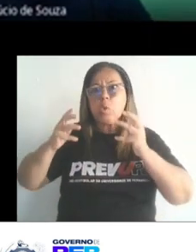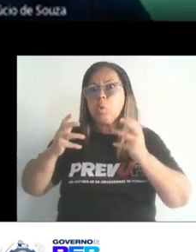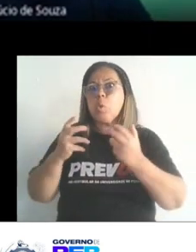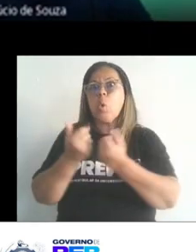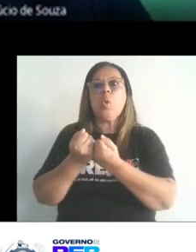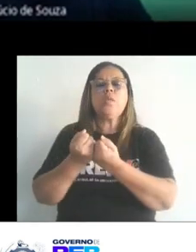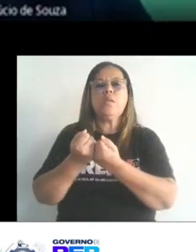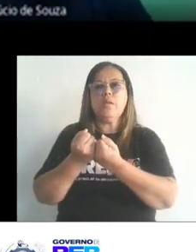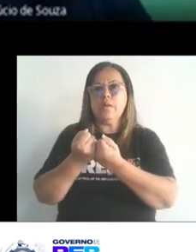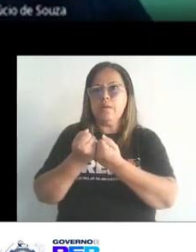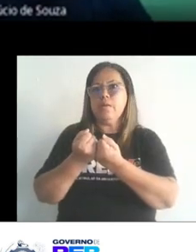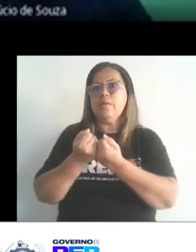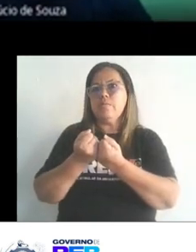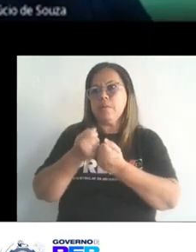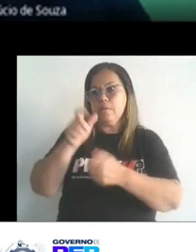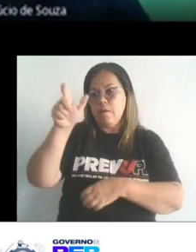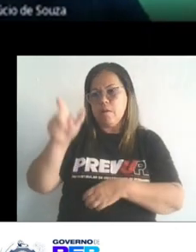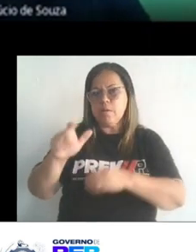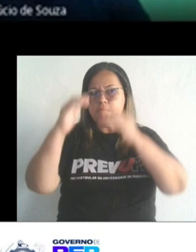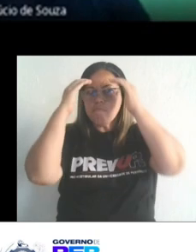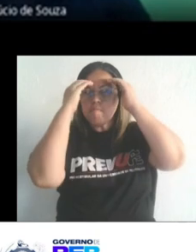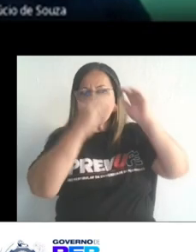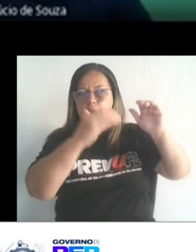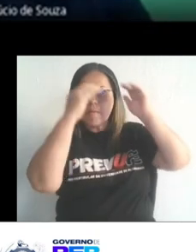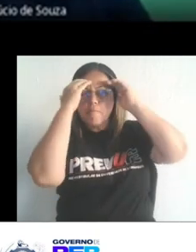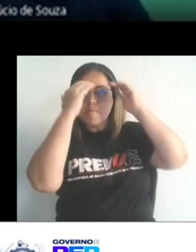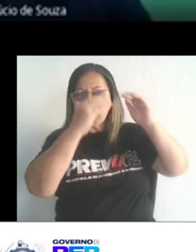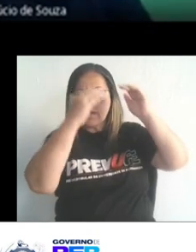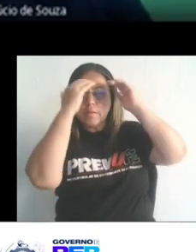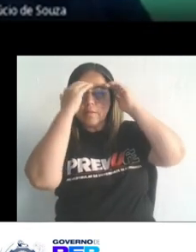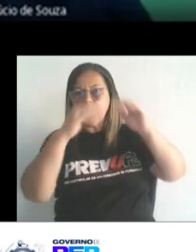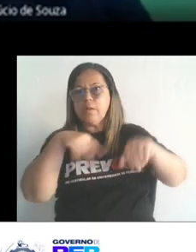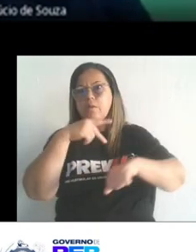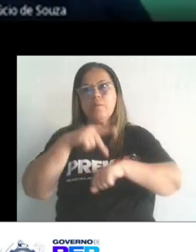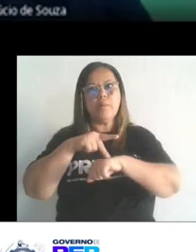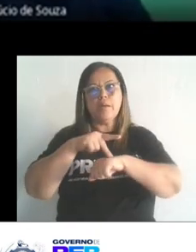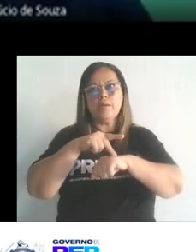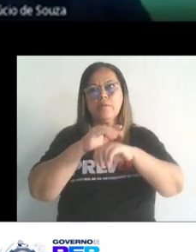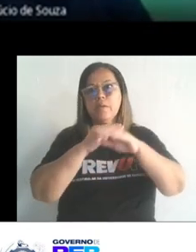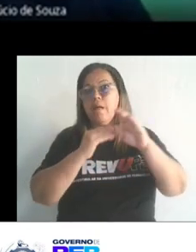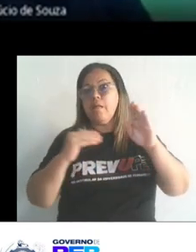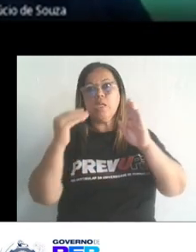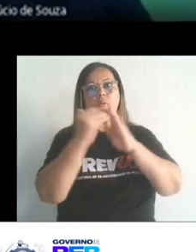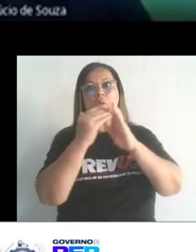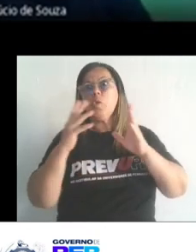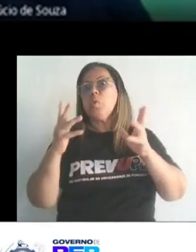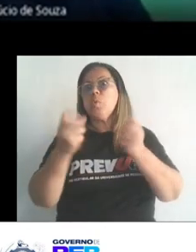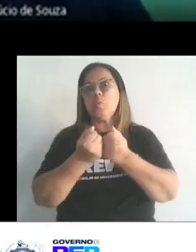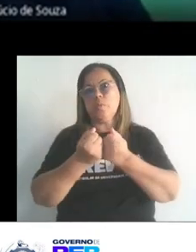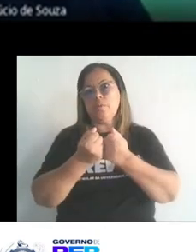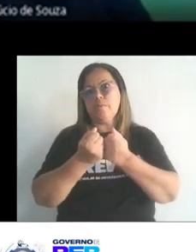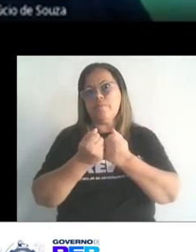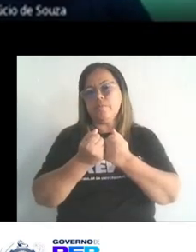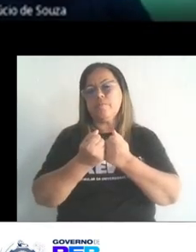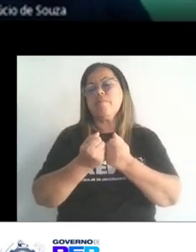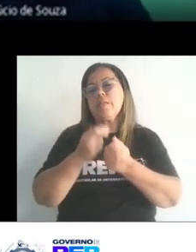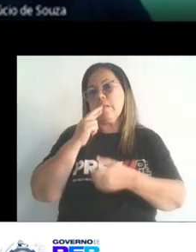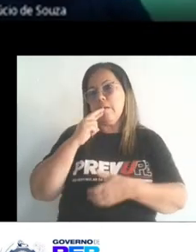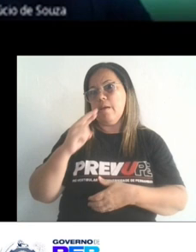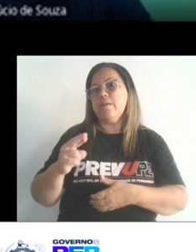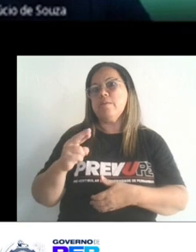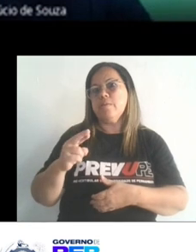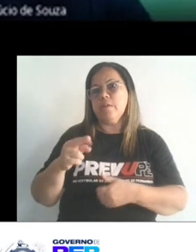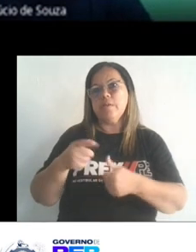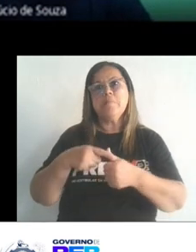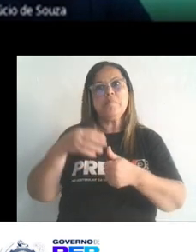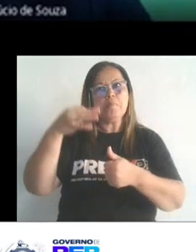indivíduo ao Estado e o Estado acima de tudo e acima de todos então essa resposta é